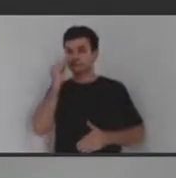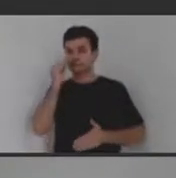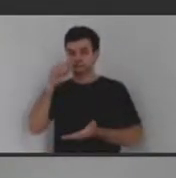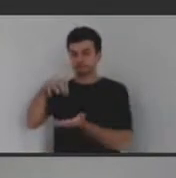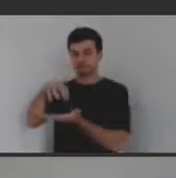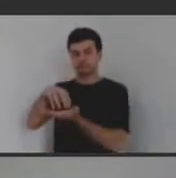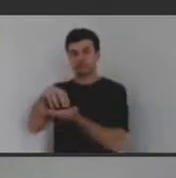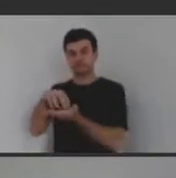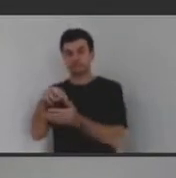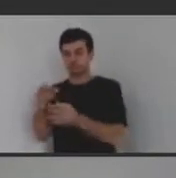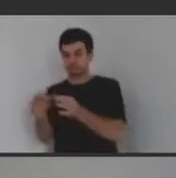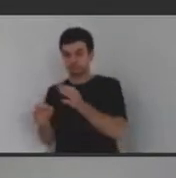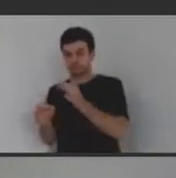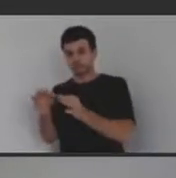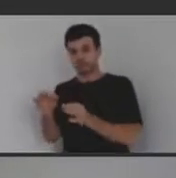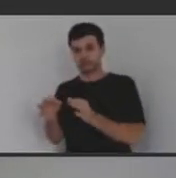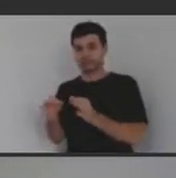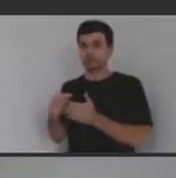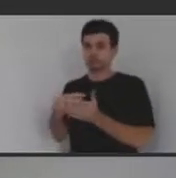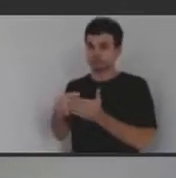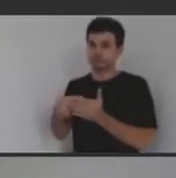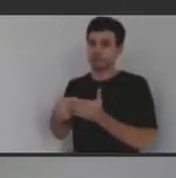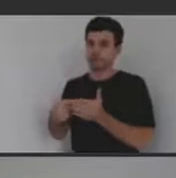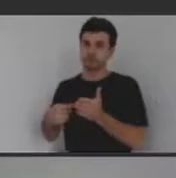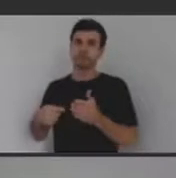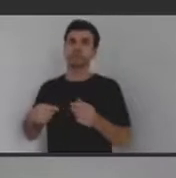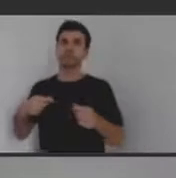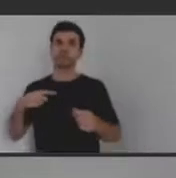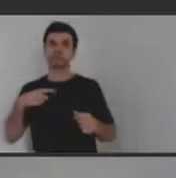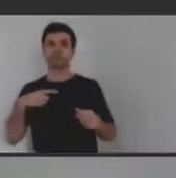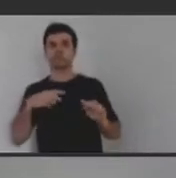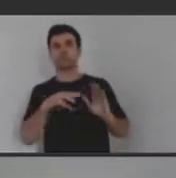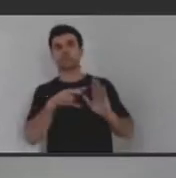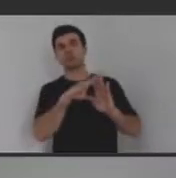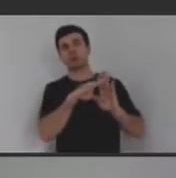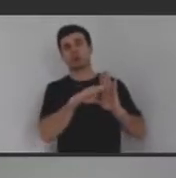uma maneira que compilasse as normativas eleitorais